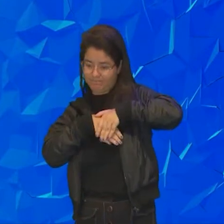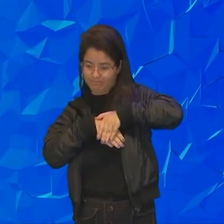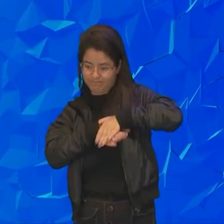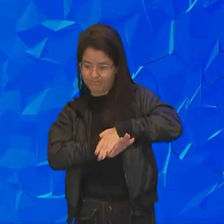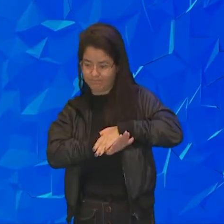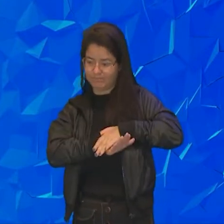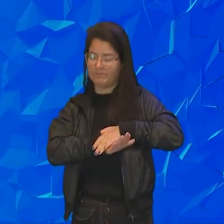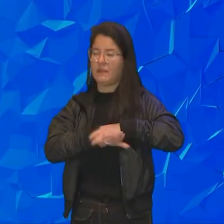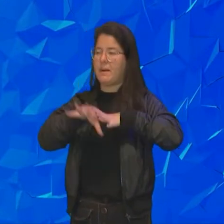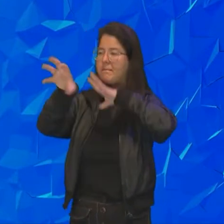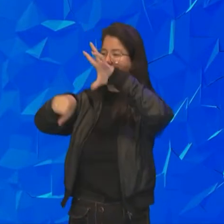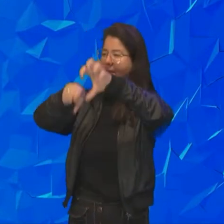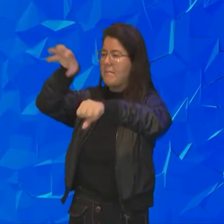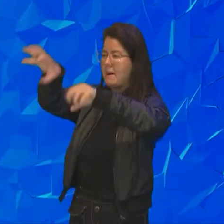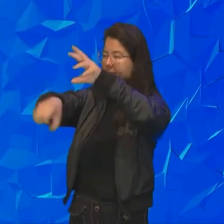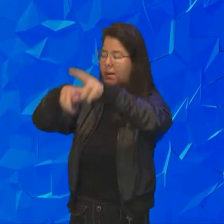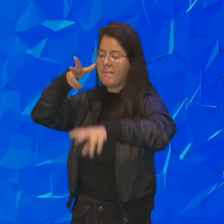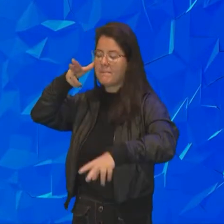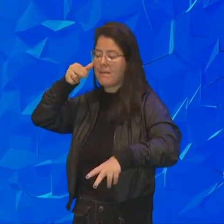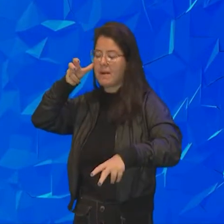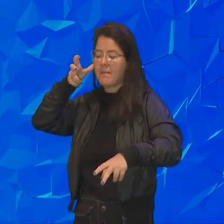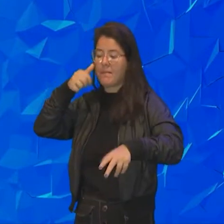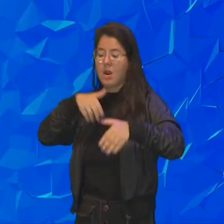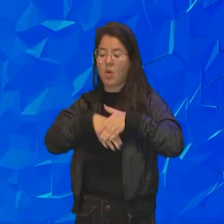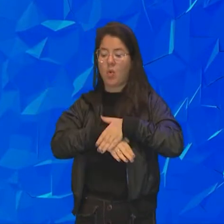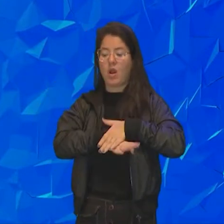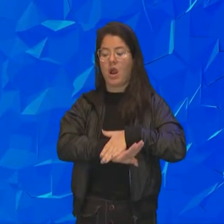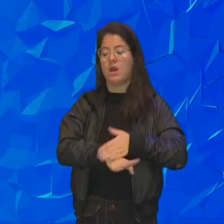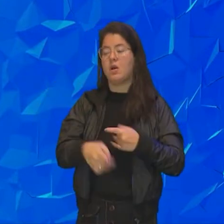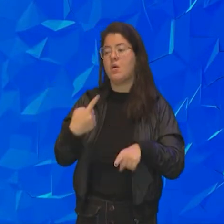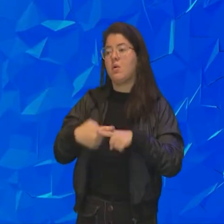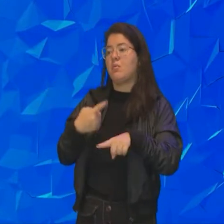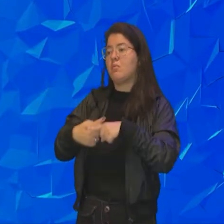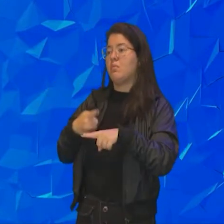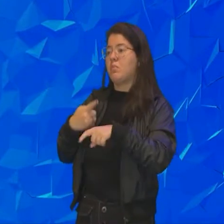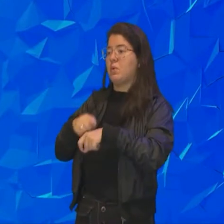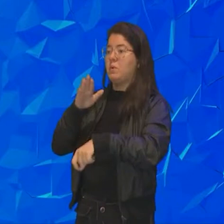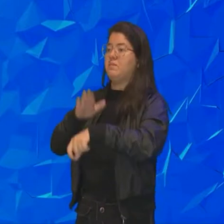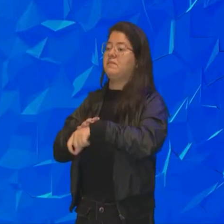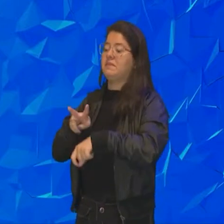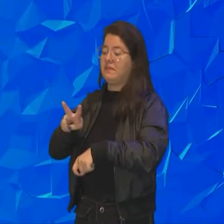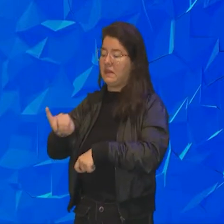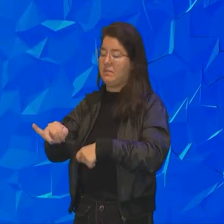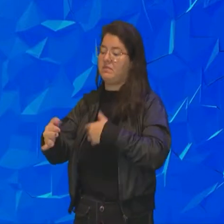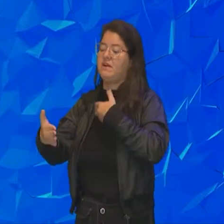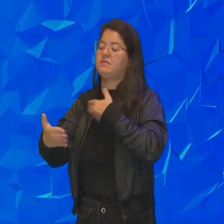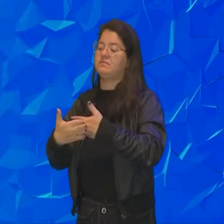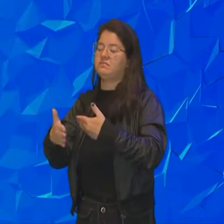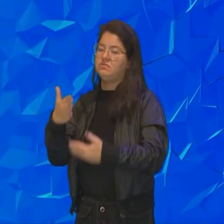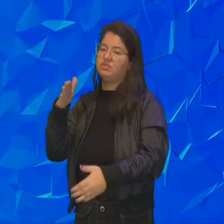guardam as coisas nela escritas, pois o tempo está próximo.